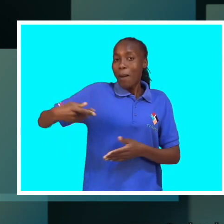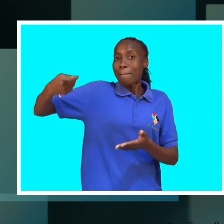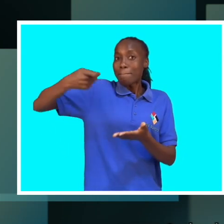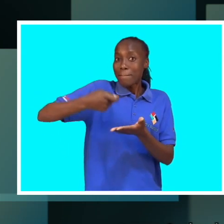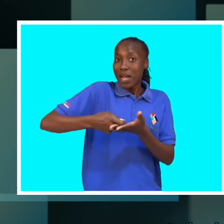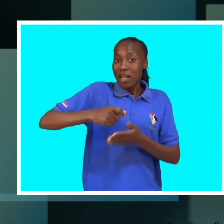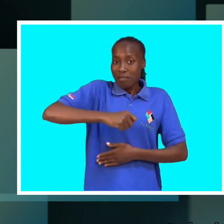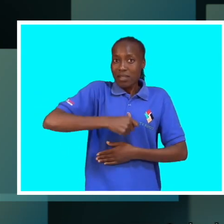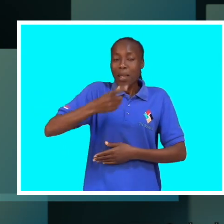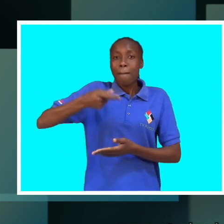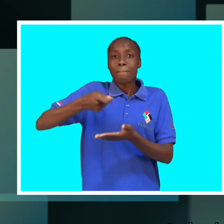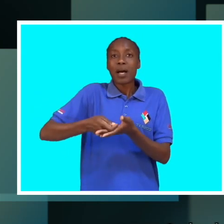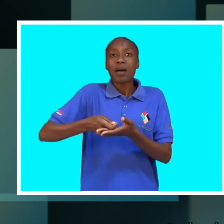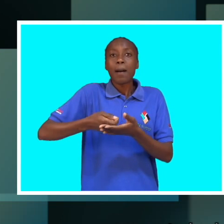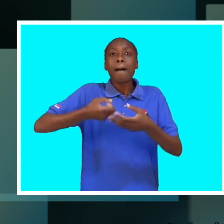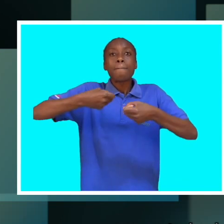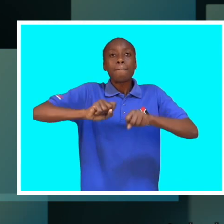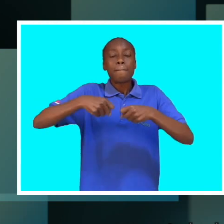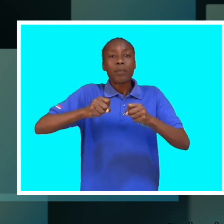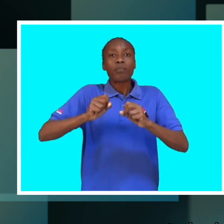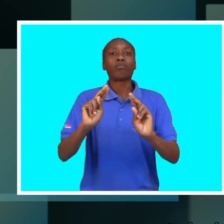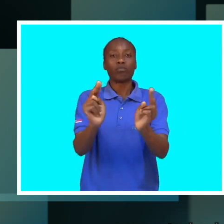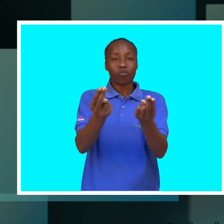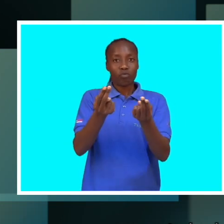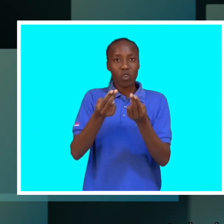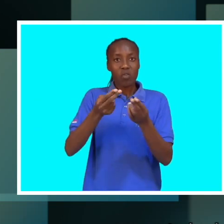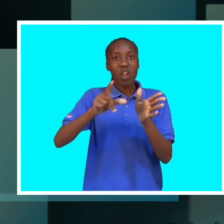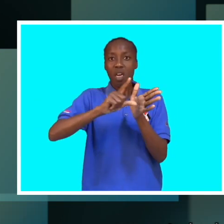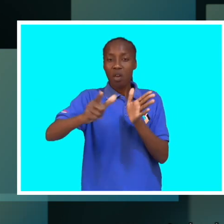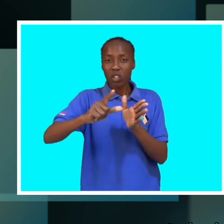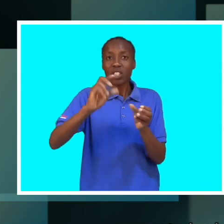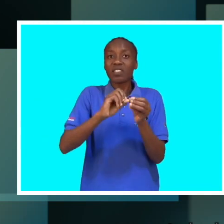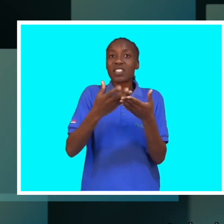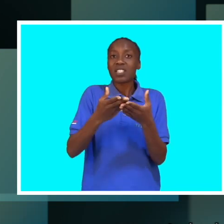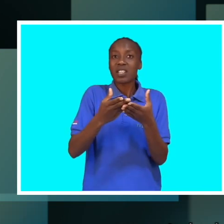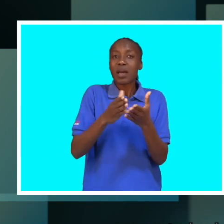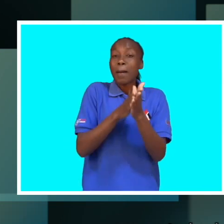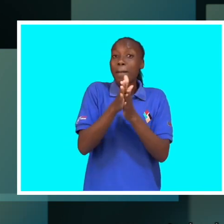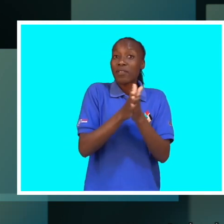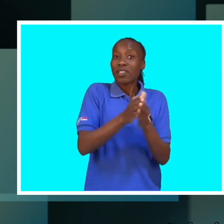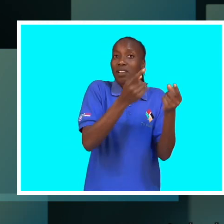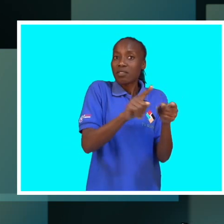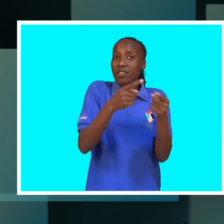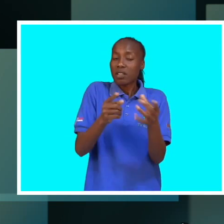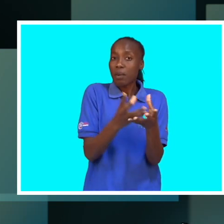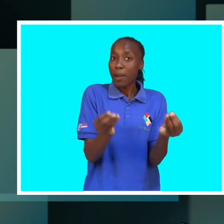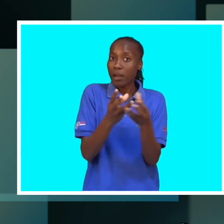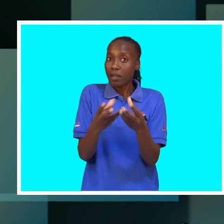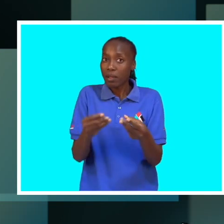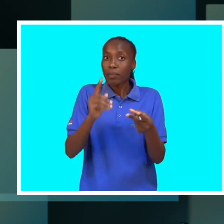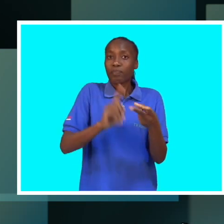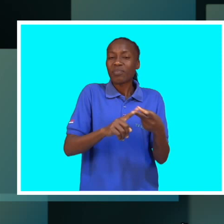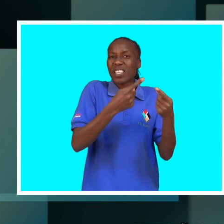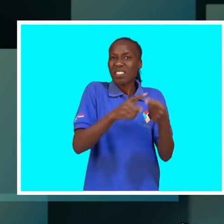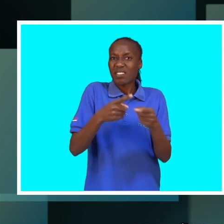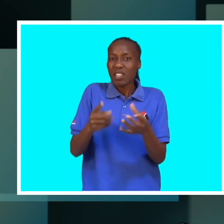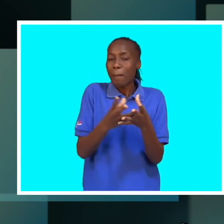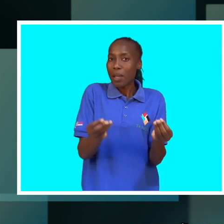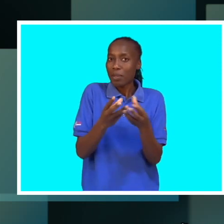Eu tenho que ir comprar uma moto nova na loja para vir desmontar, para aproveitar uma fulanda assim, aproveitar as